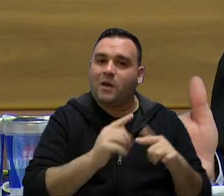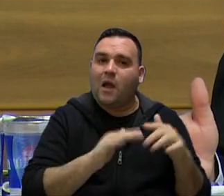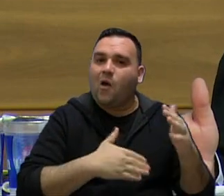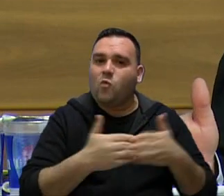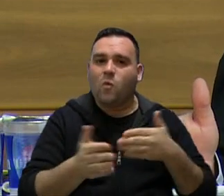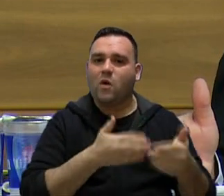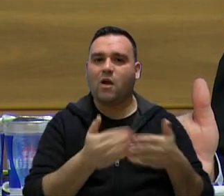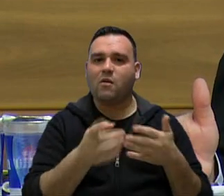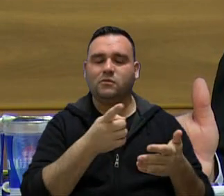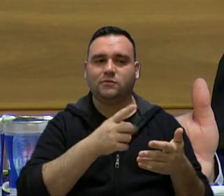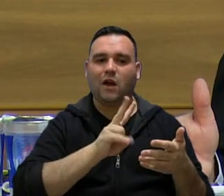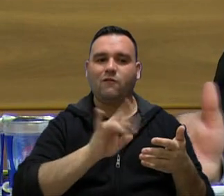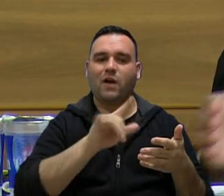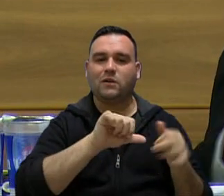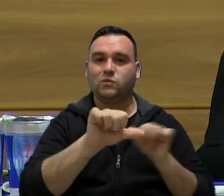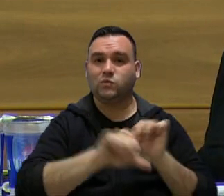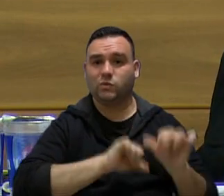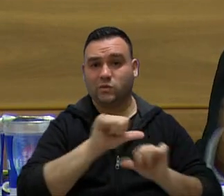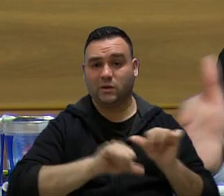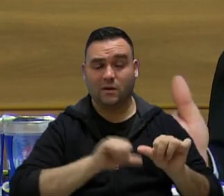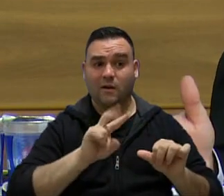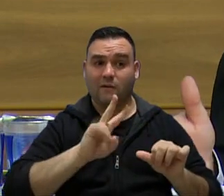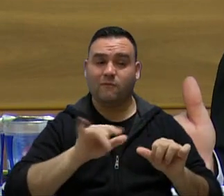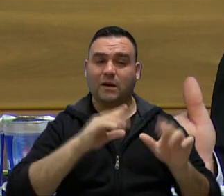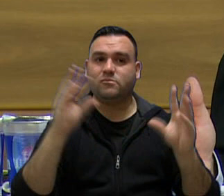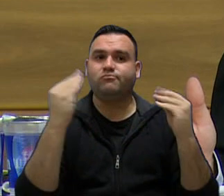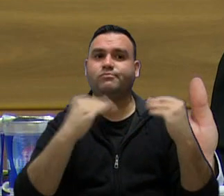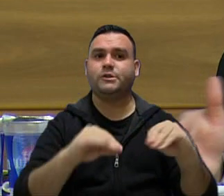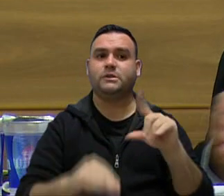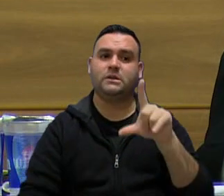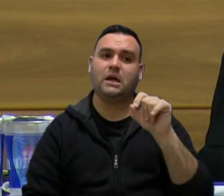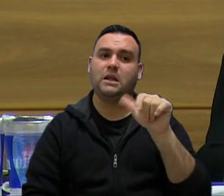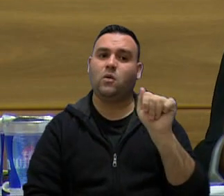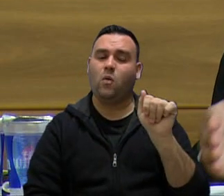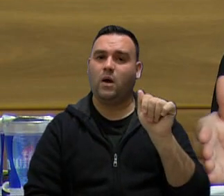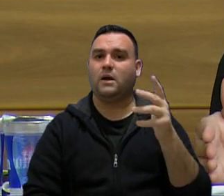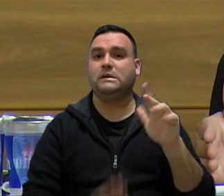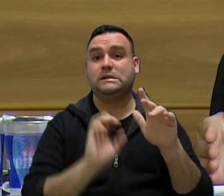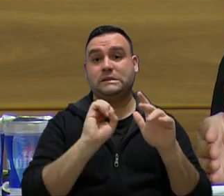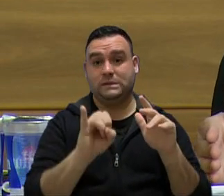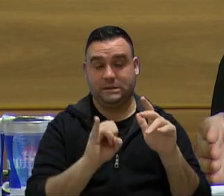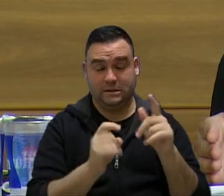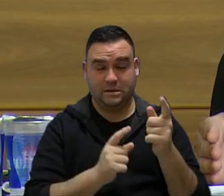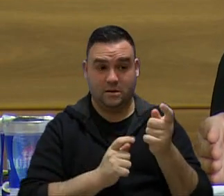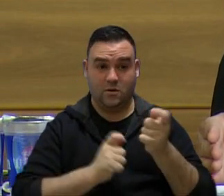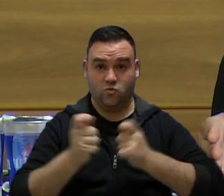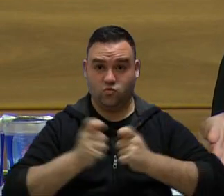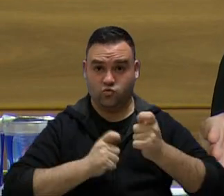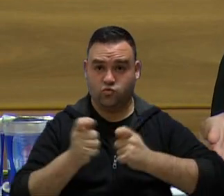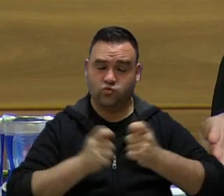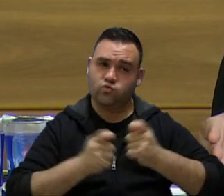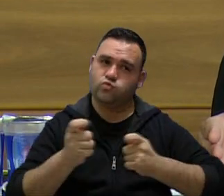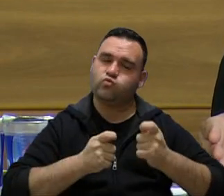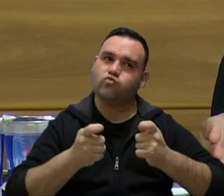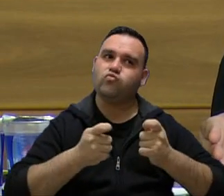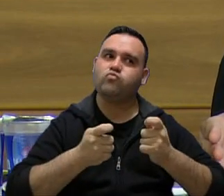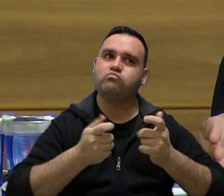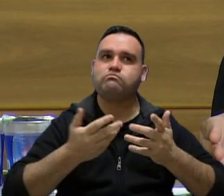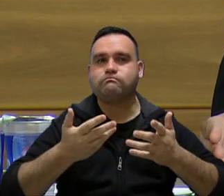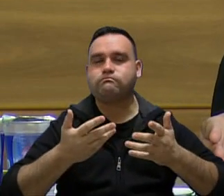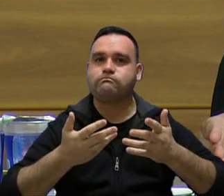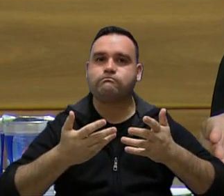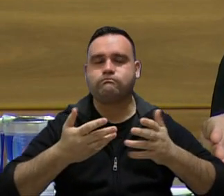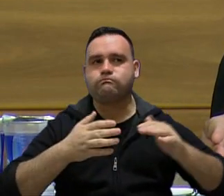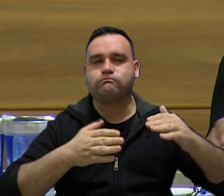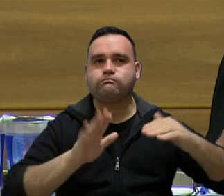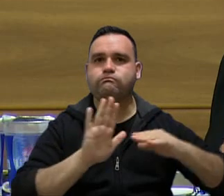qualquer correção que nós tivemos que fazer nós vamos mandar na lua tem uns ia a economia ela ela se comportar de uma